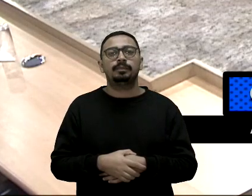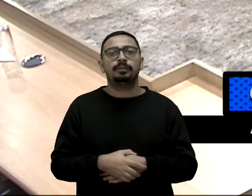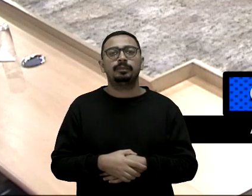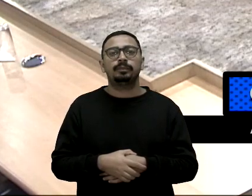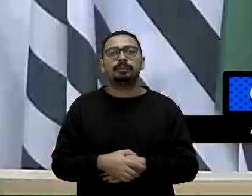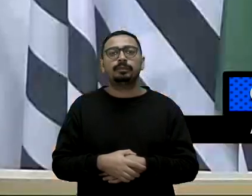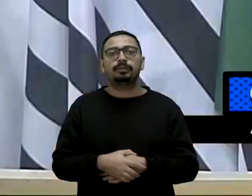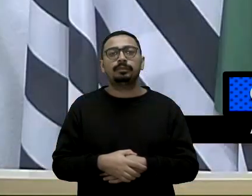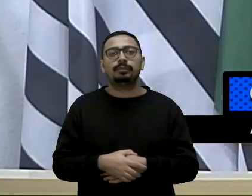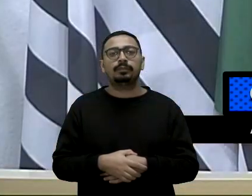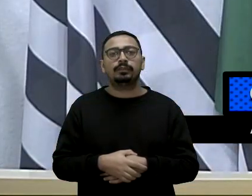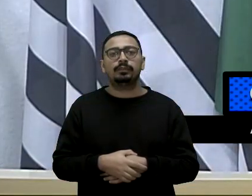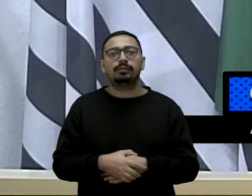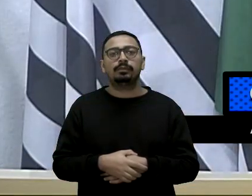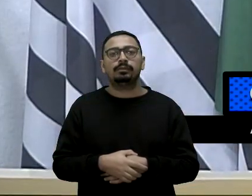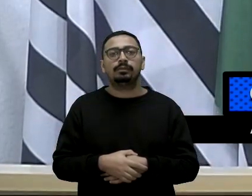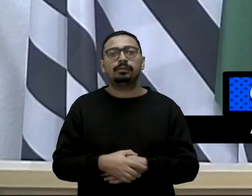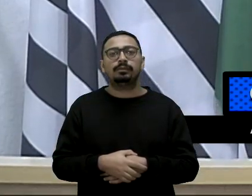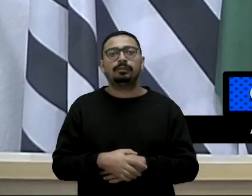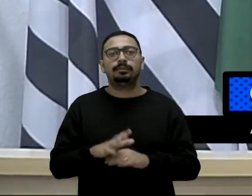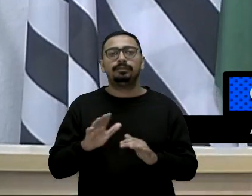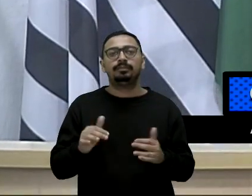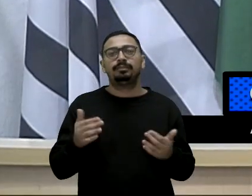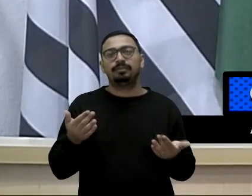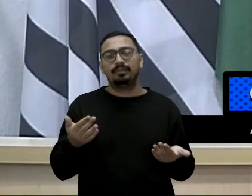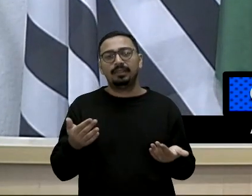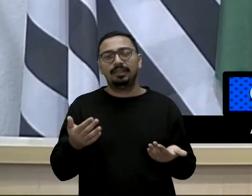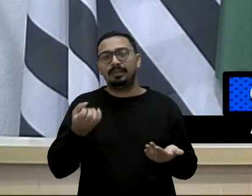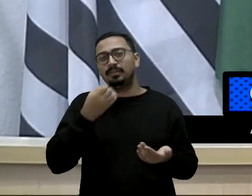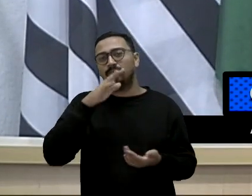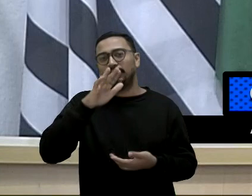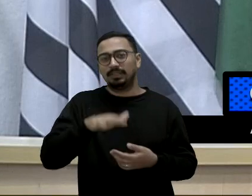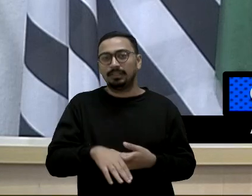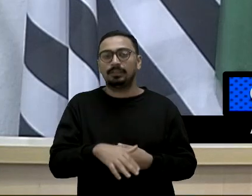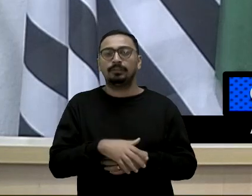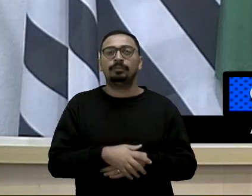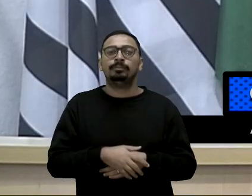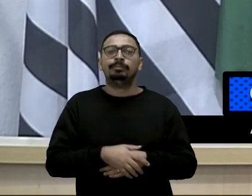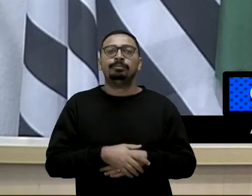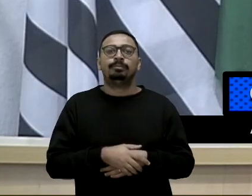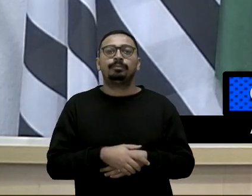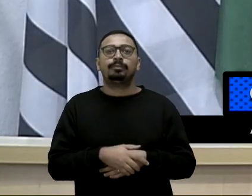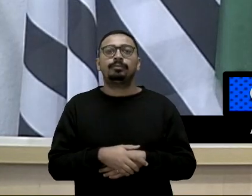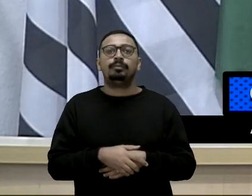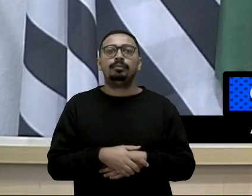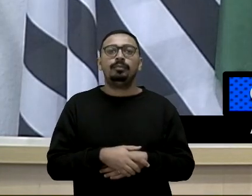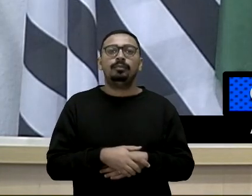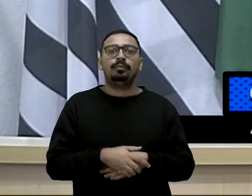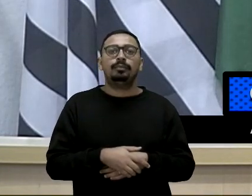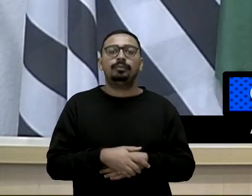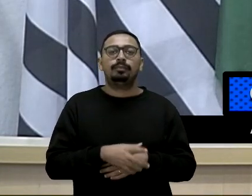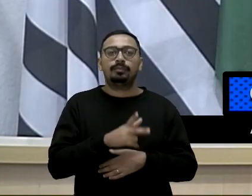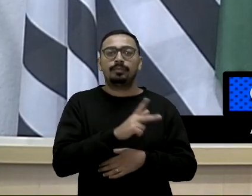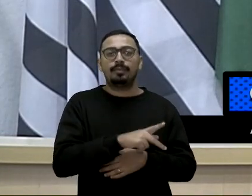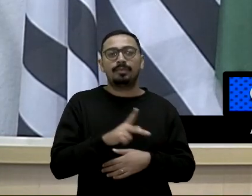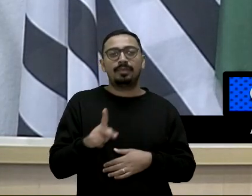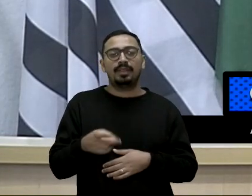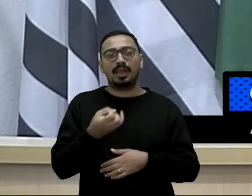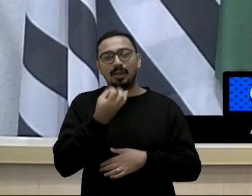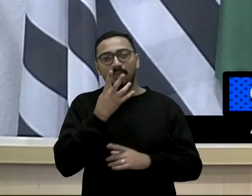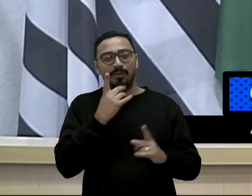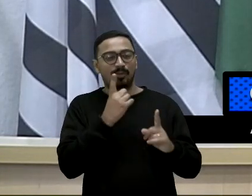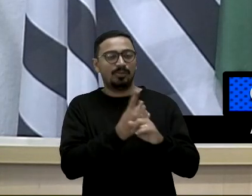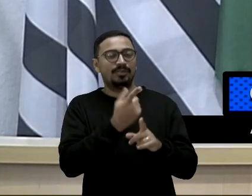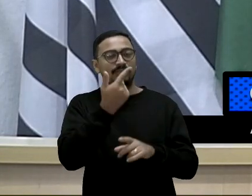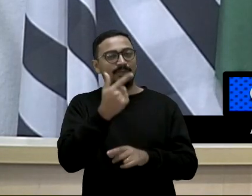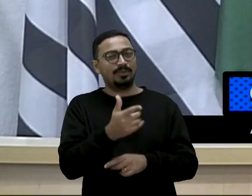Bom, eu primeiramente, boa tarde, né, a todos. Professor, que bom